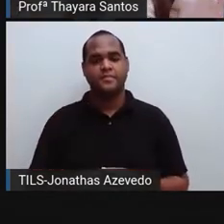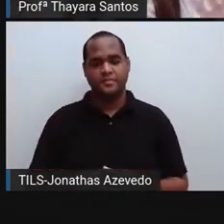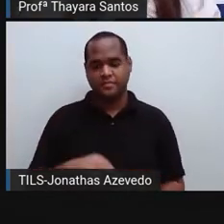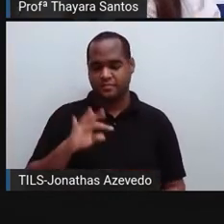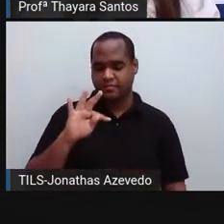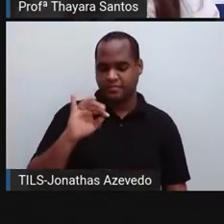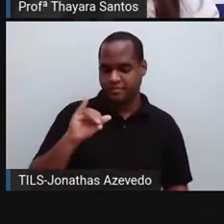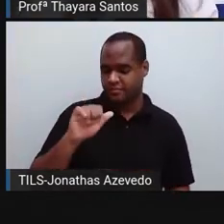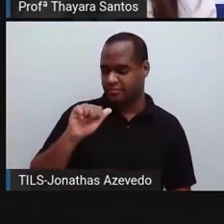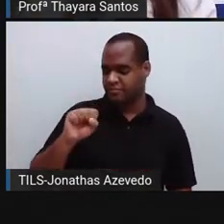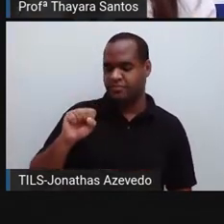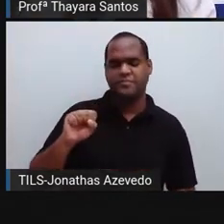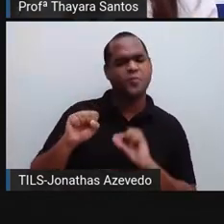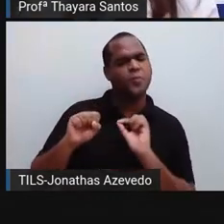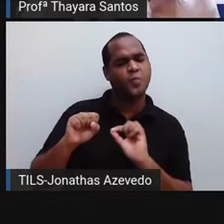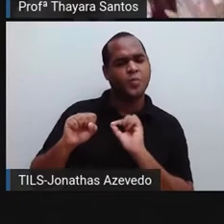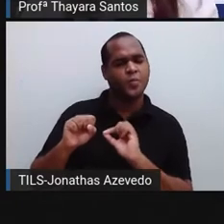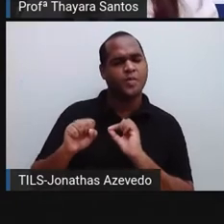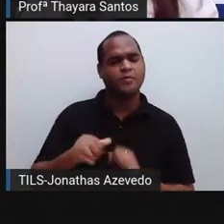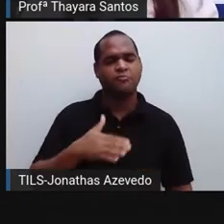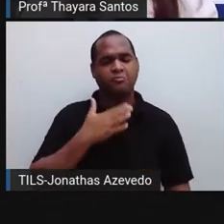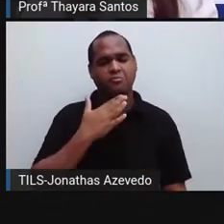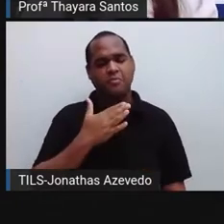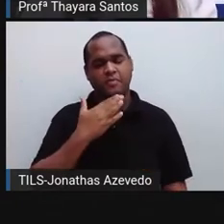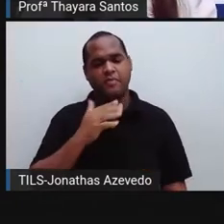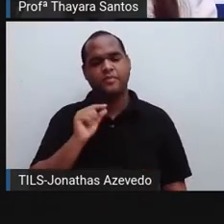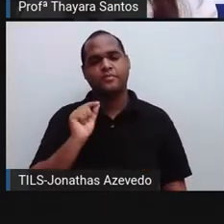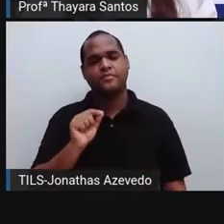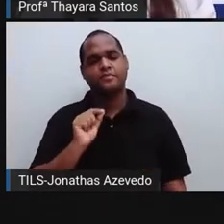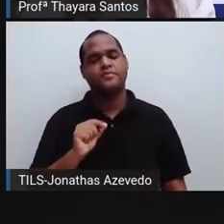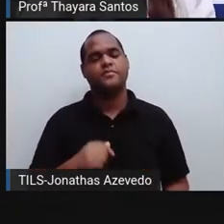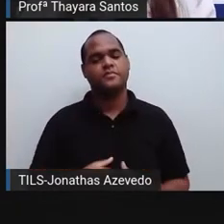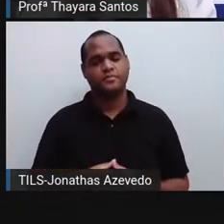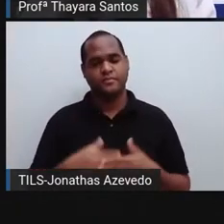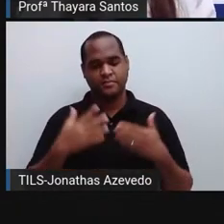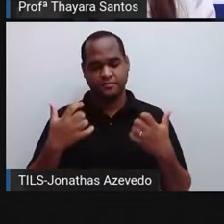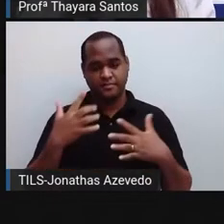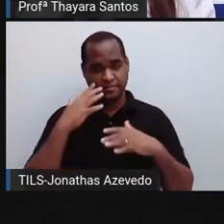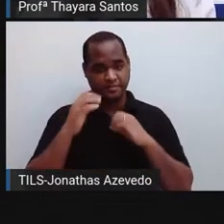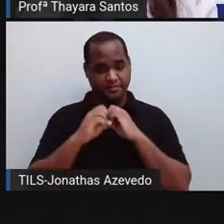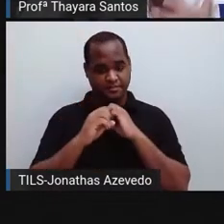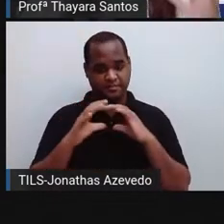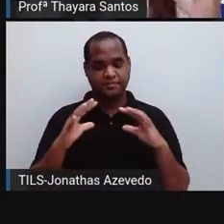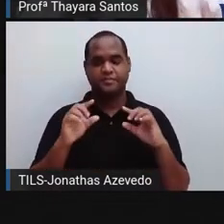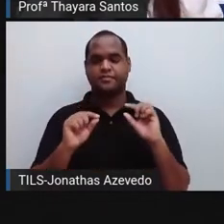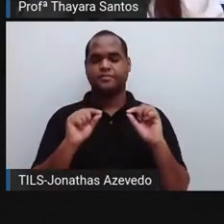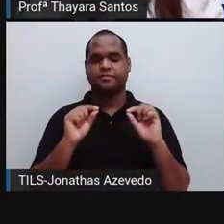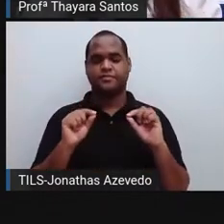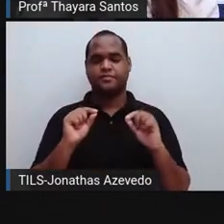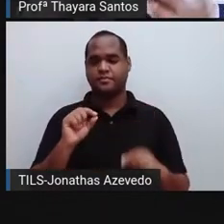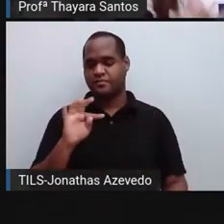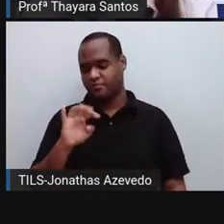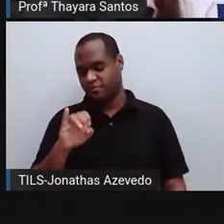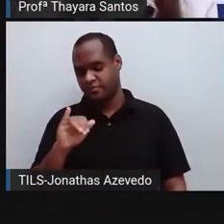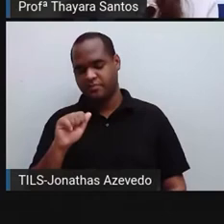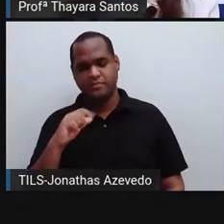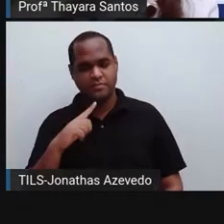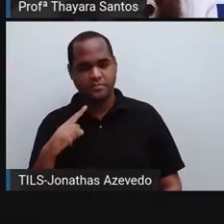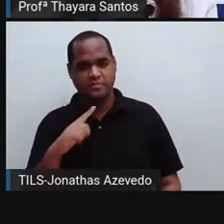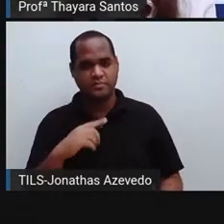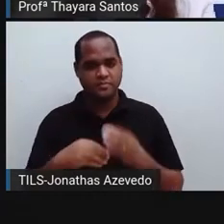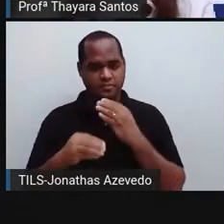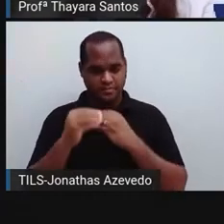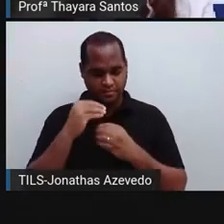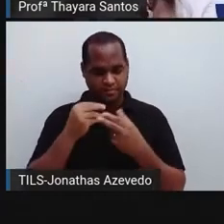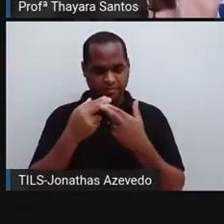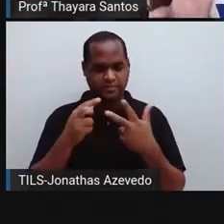E as teias? O que são essas teias, gente? Vamos lá descobrir agora. Uma teia alimentar não é aquela